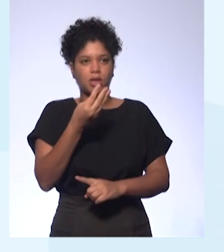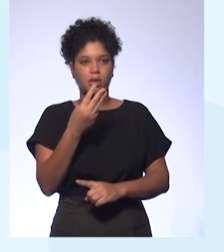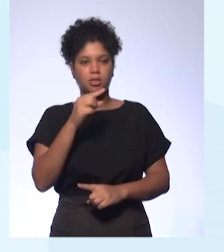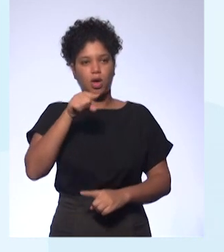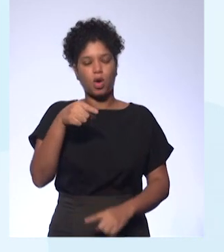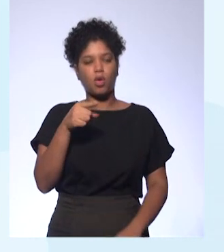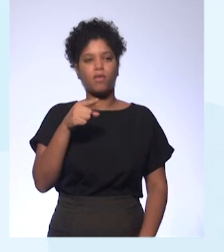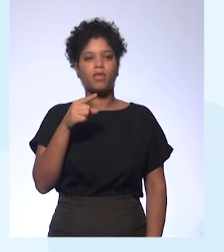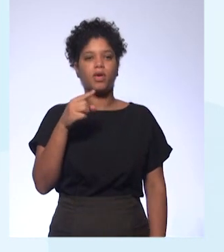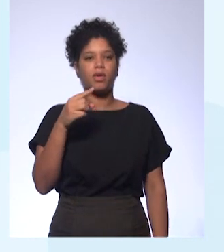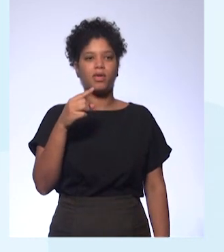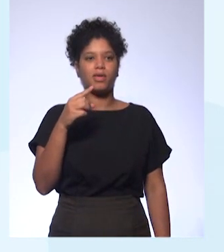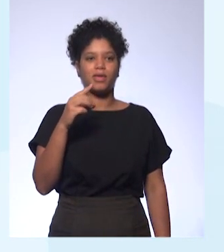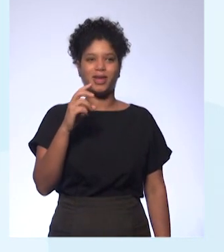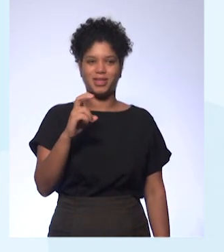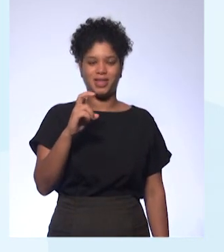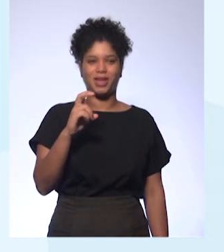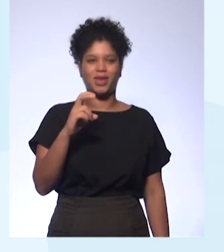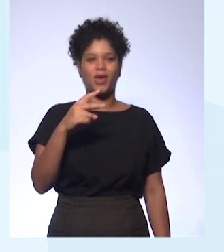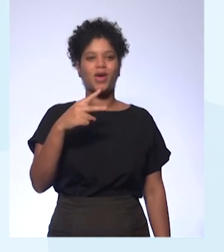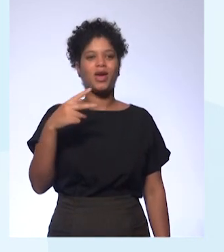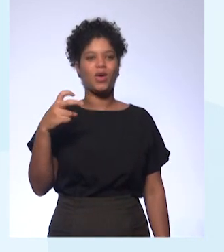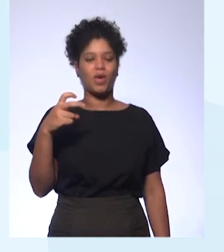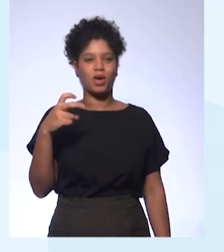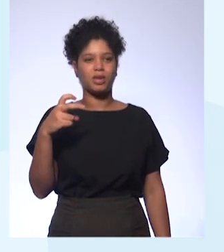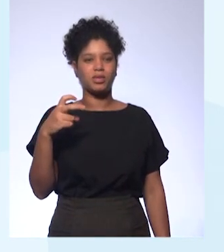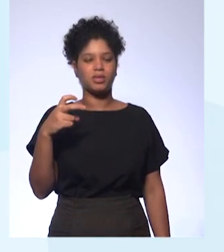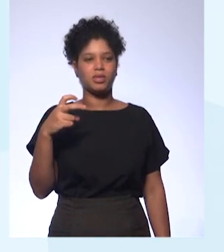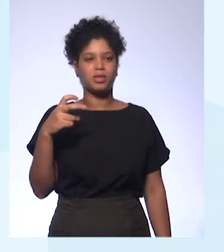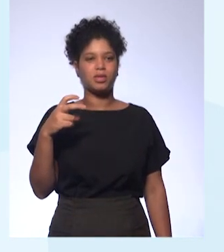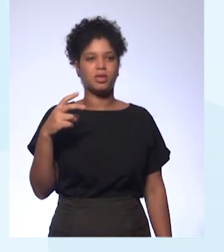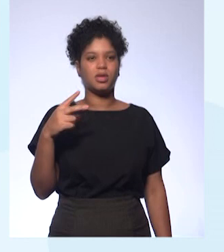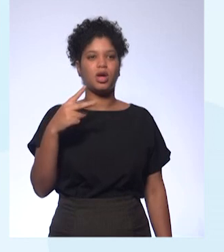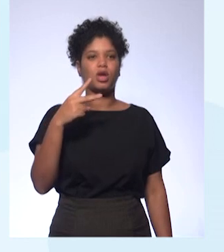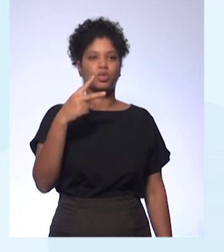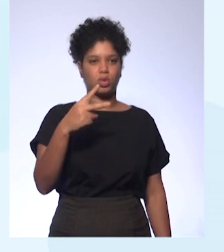63,3, que é igual a